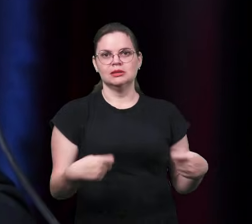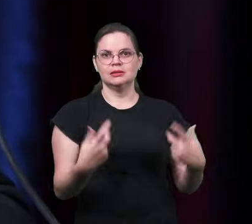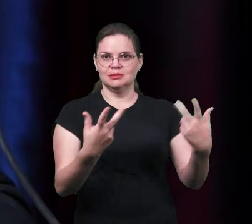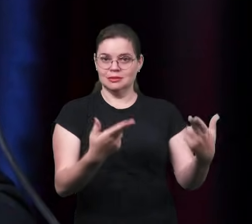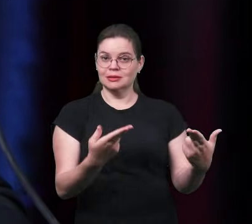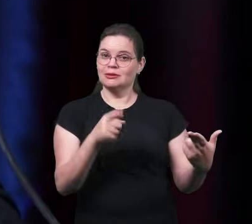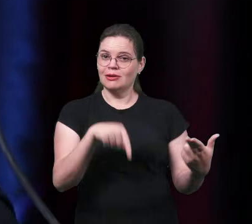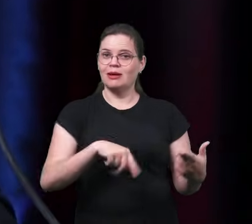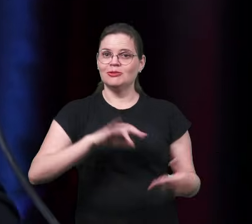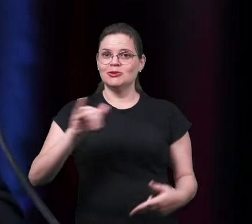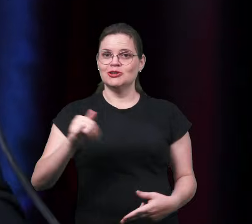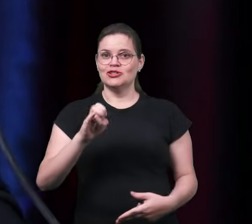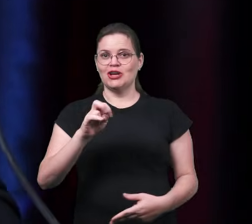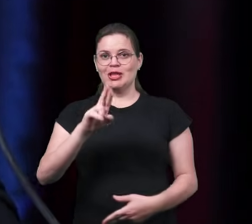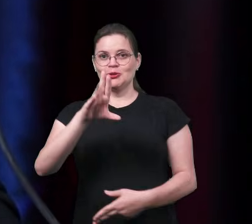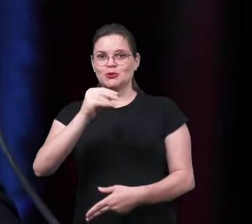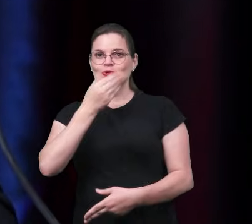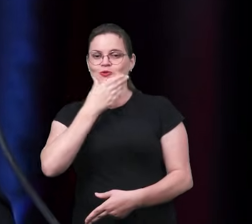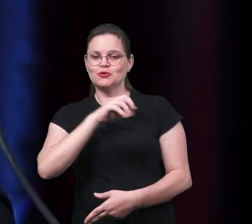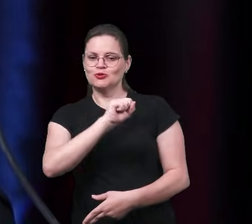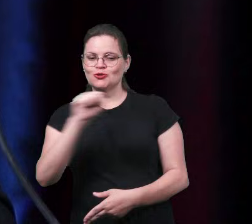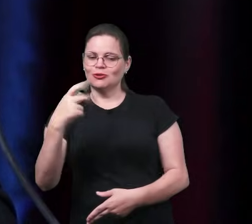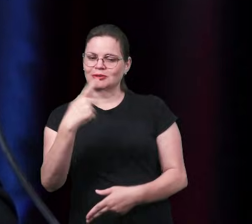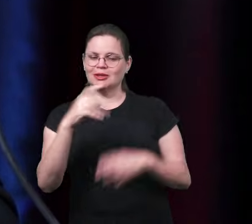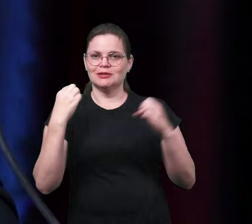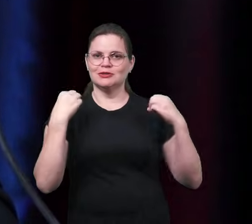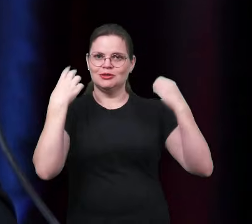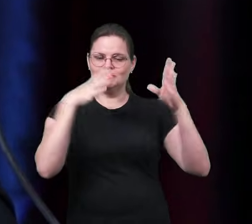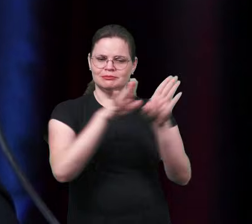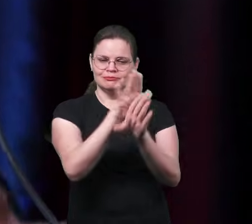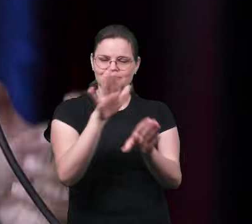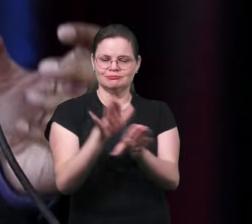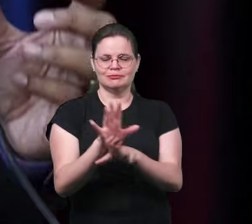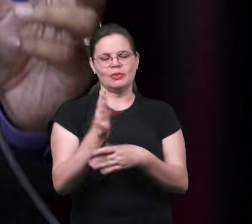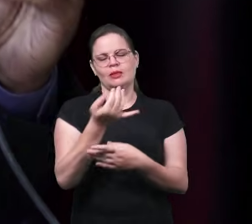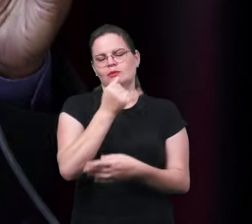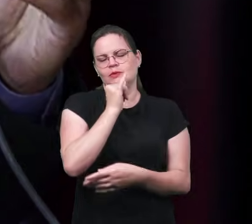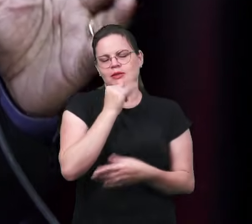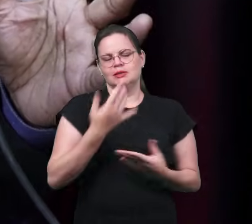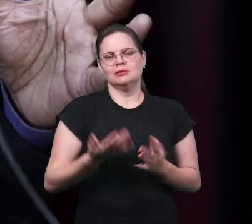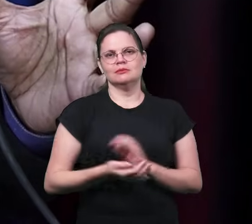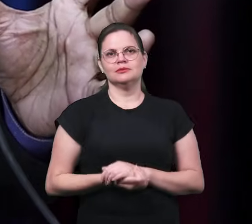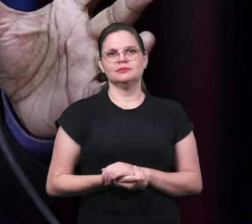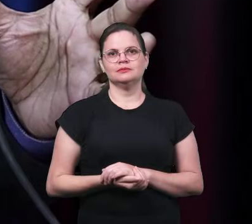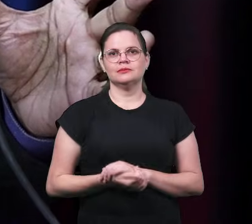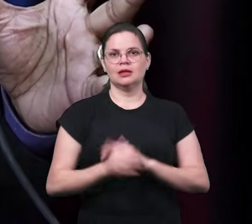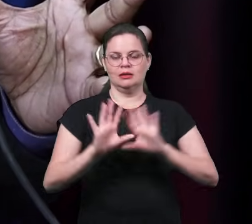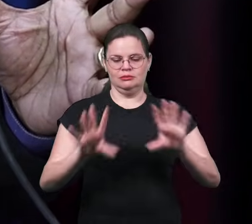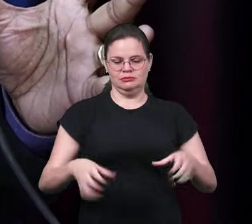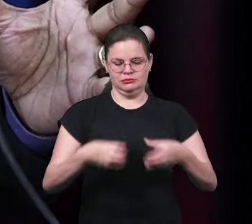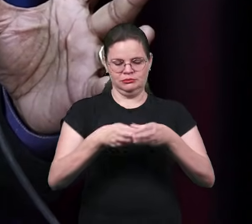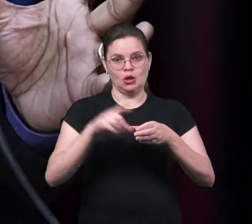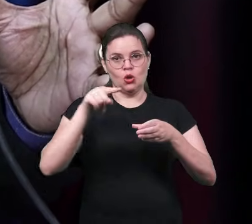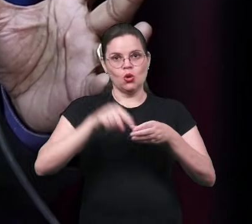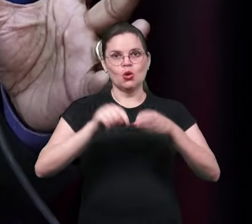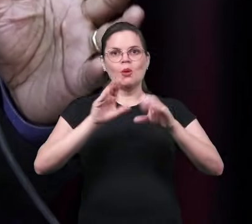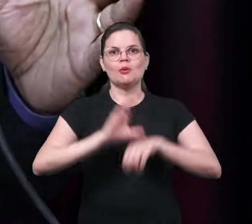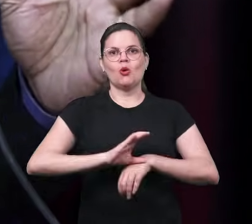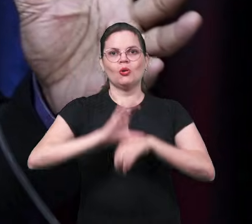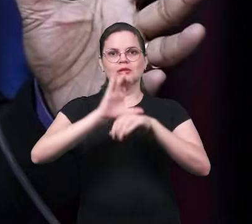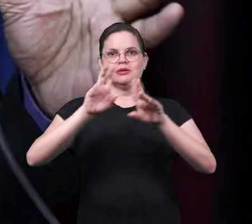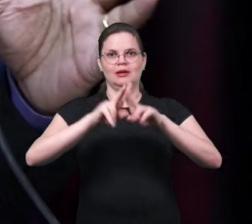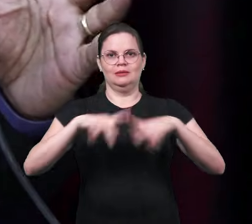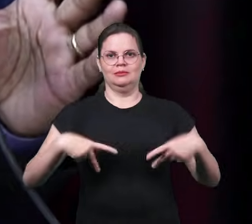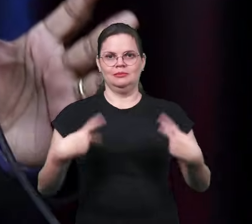de Jetro, dado por Jetro, né? Então nós temos, por exemplo, o Conselho Presbiteral, né, que